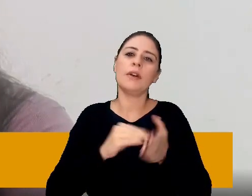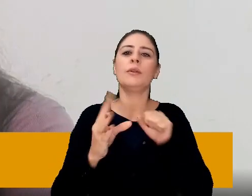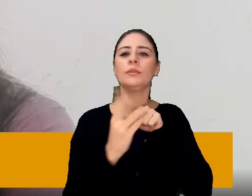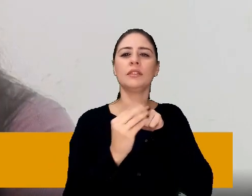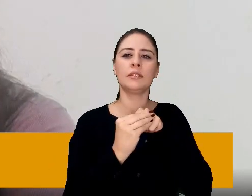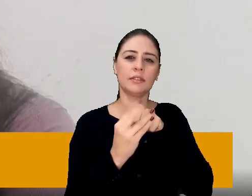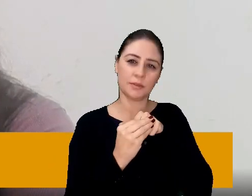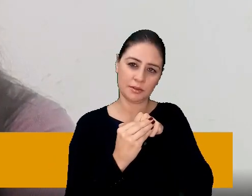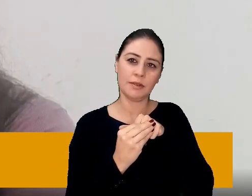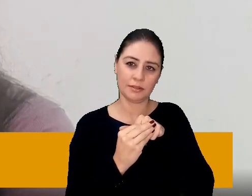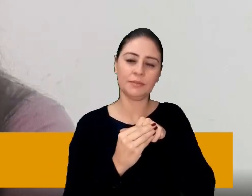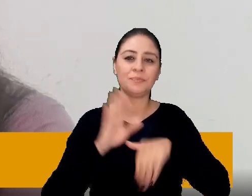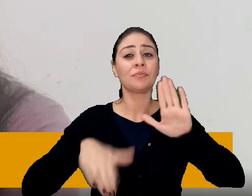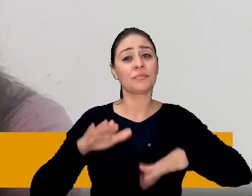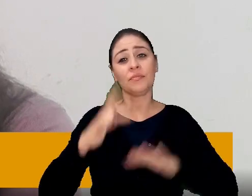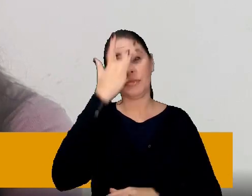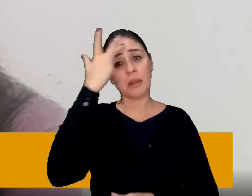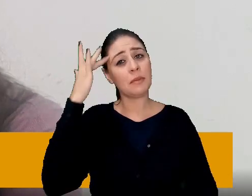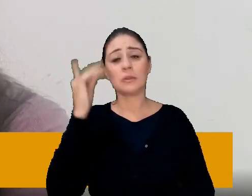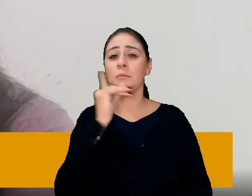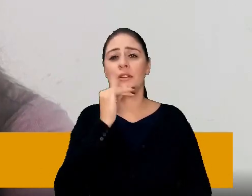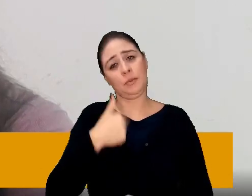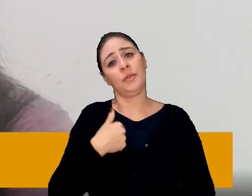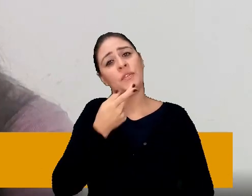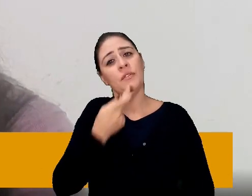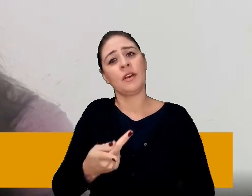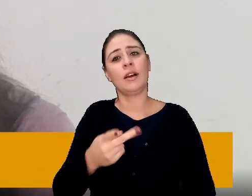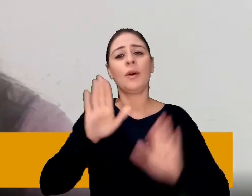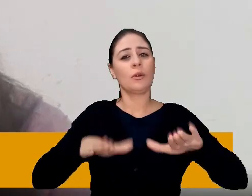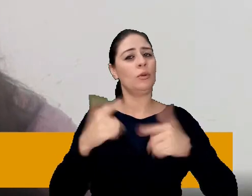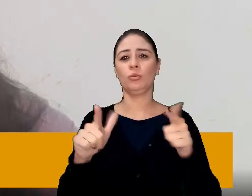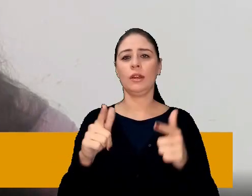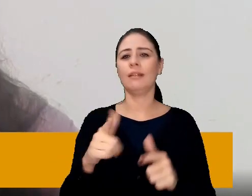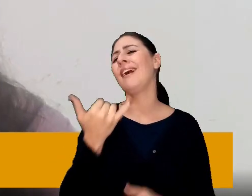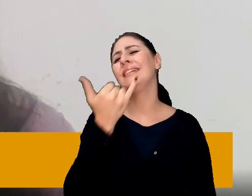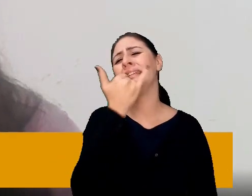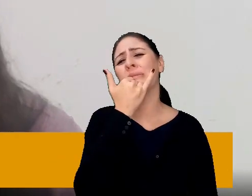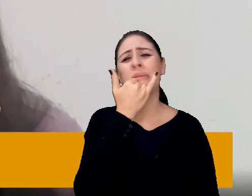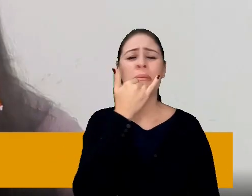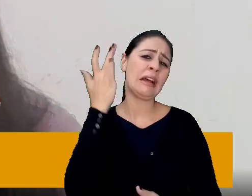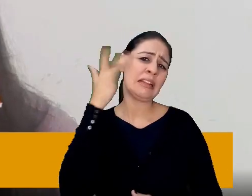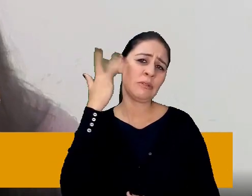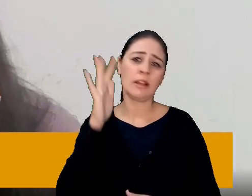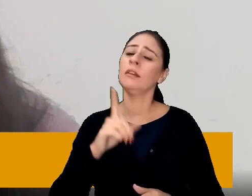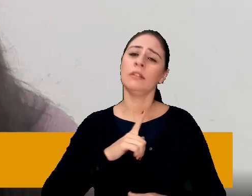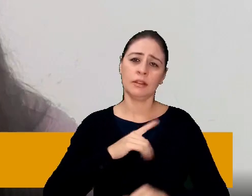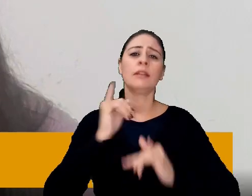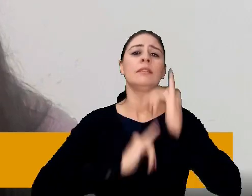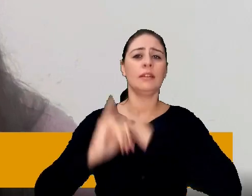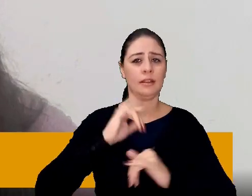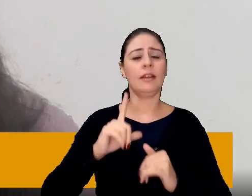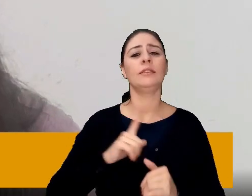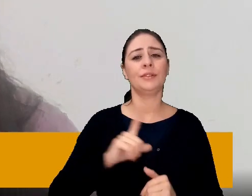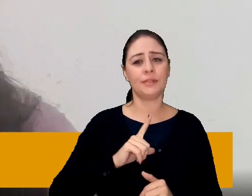as pessoas agora, por isso que eu falo, agora a gente não tem mais desculpa. Agora a gente tem a internet, a gente tem a TV, a gente